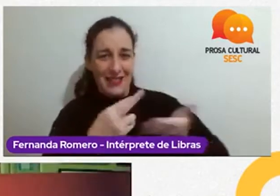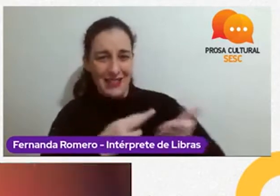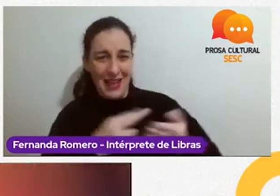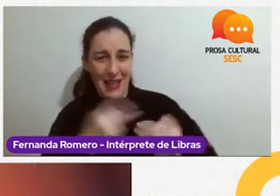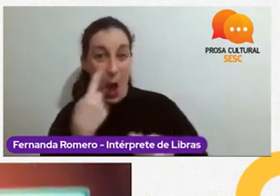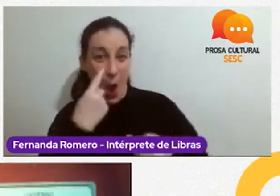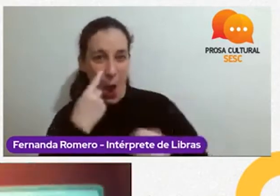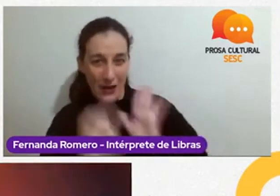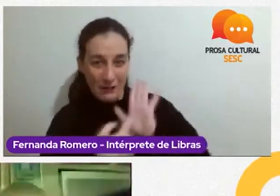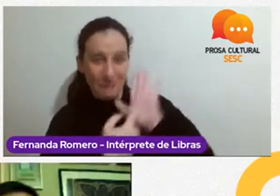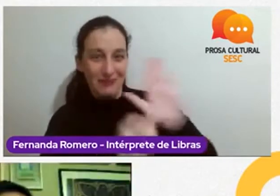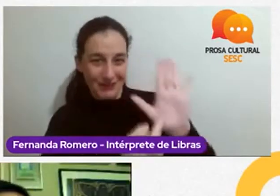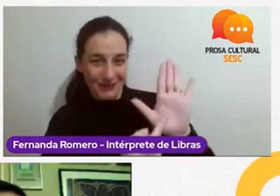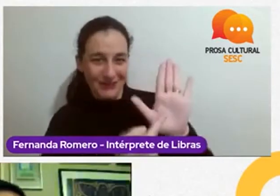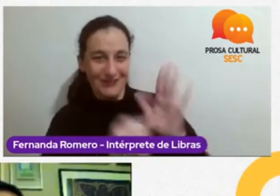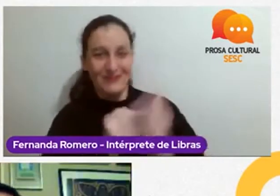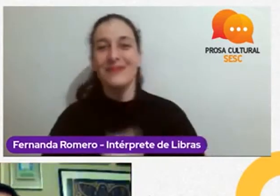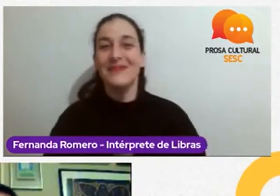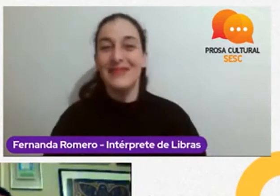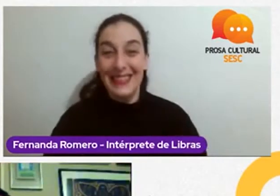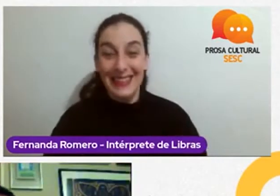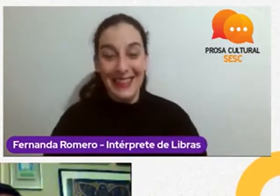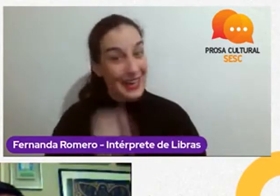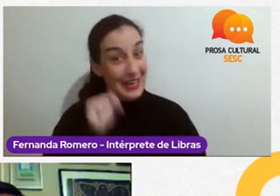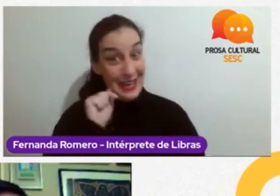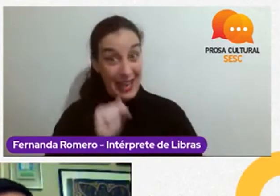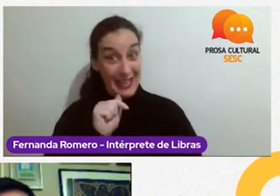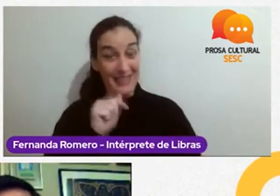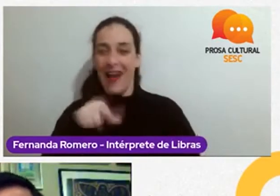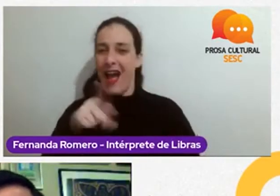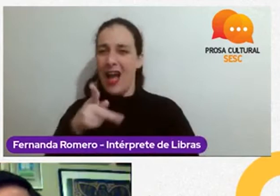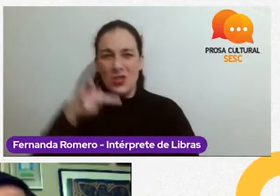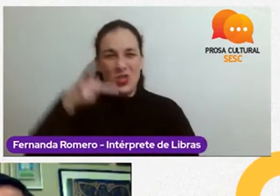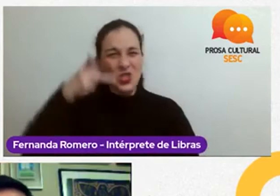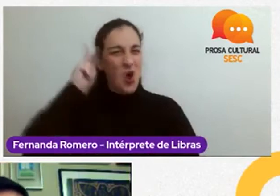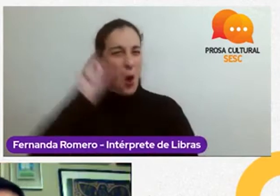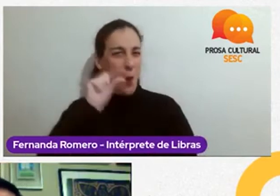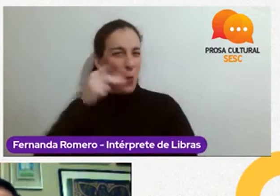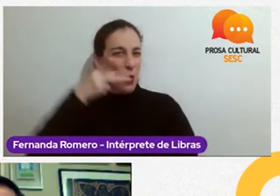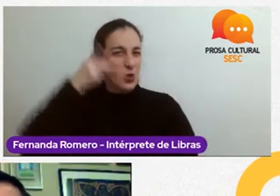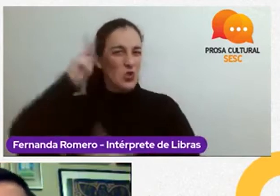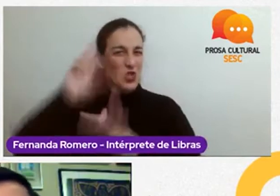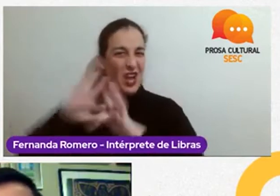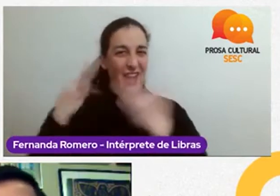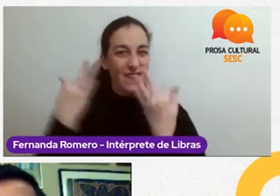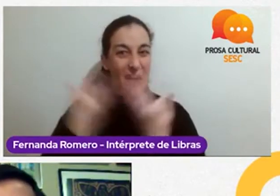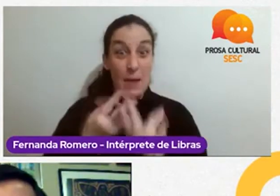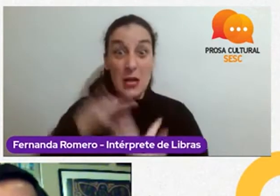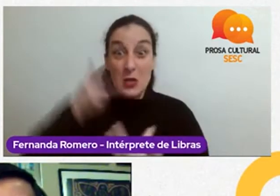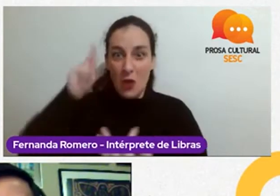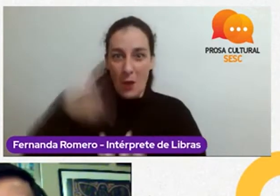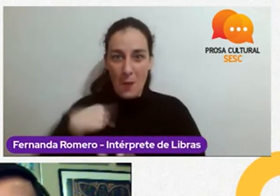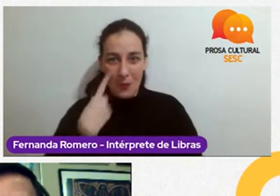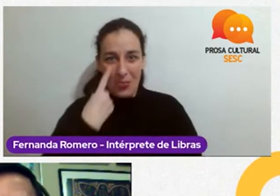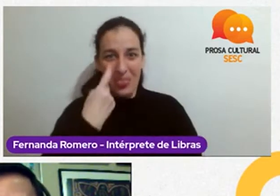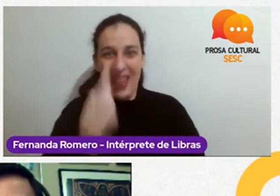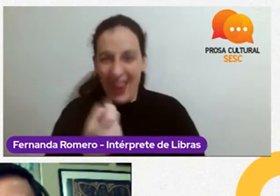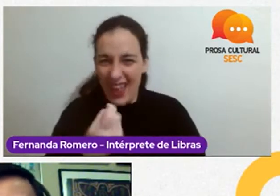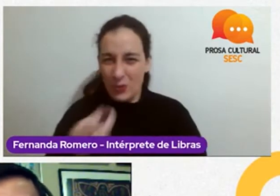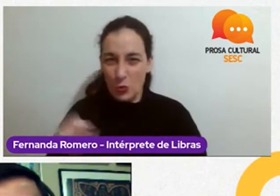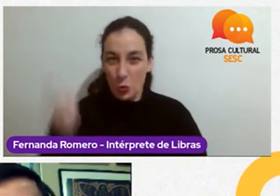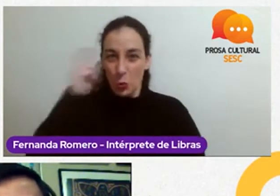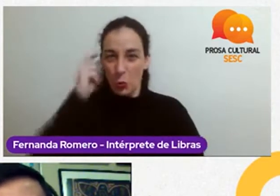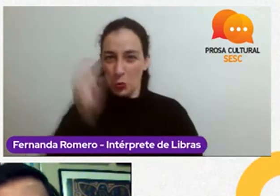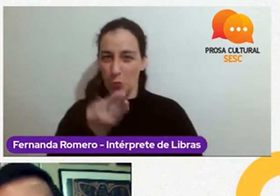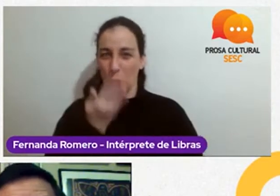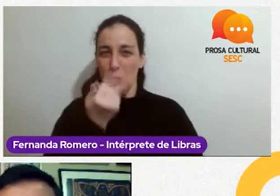aqui, né? E é isso, são as histórias, um pouco das histórias da família, um pouco das histórias do meu interesse pela cultura do